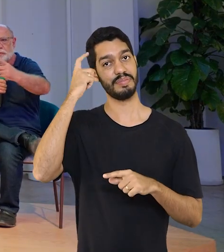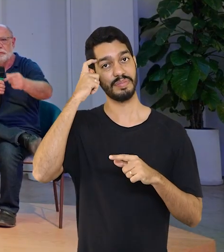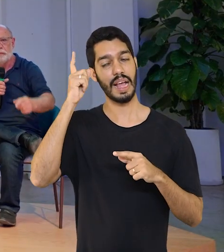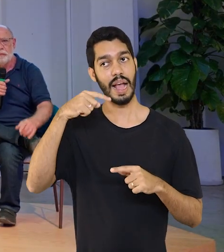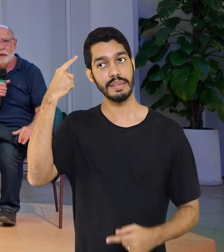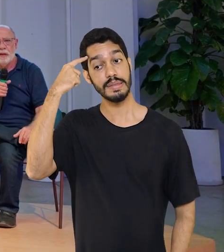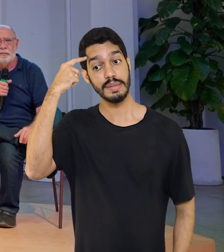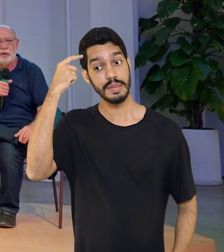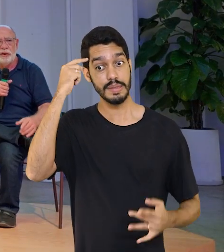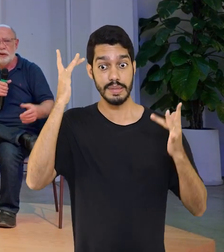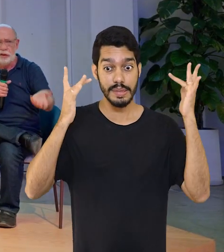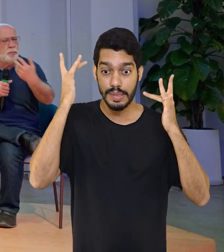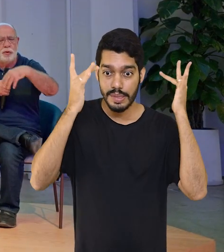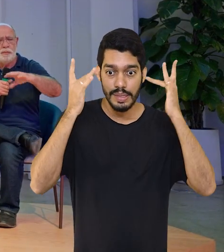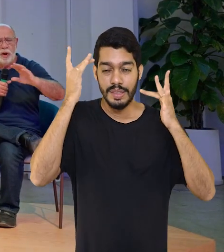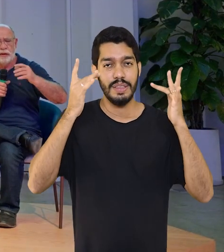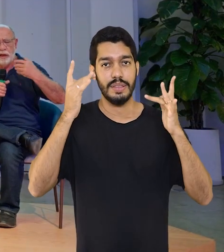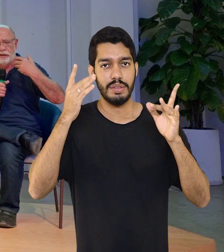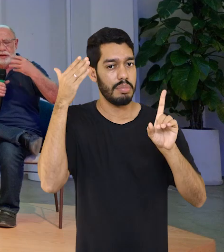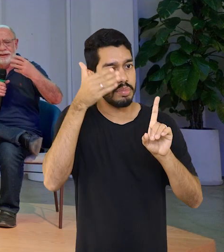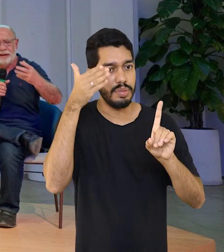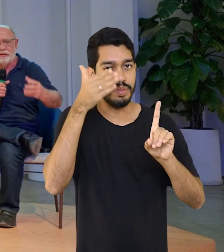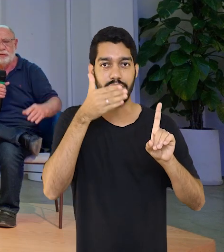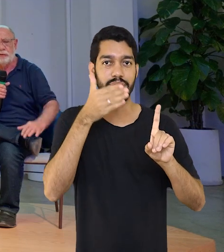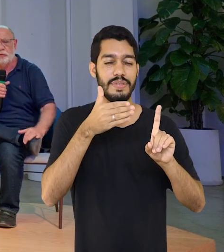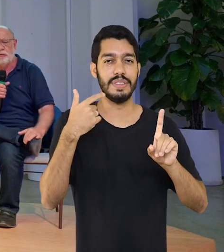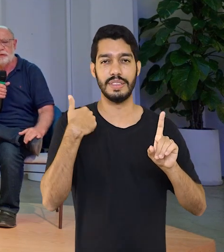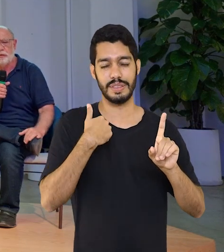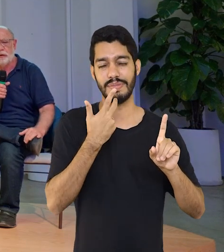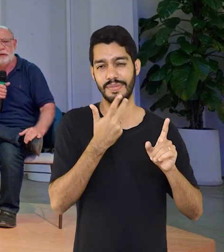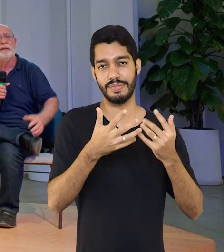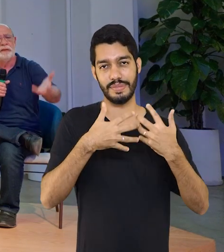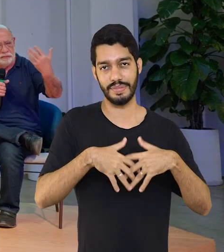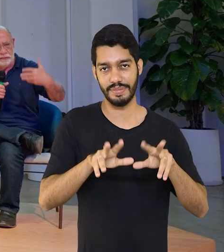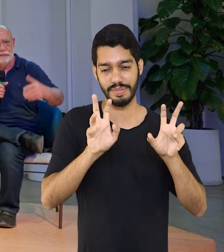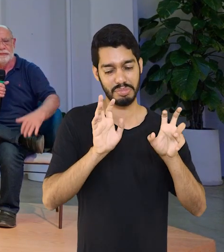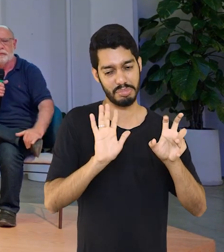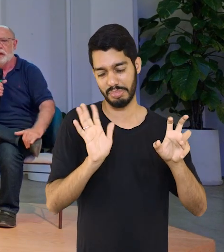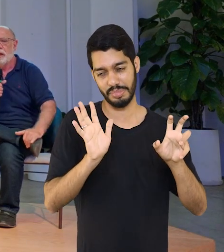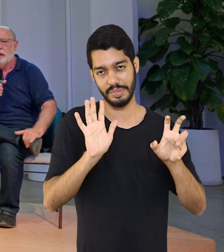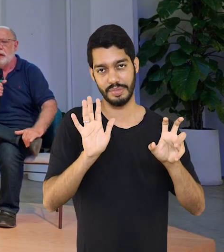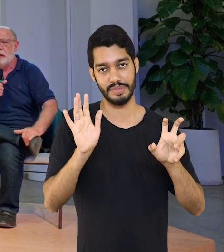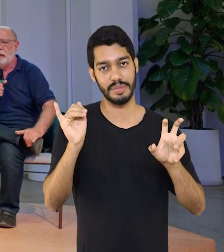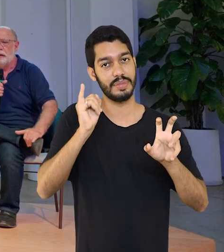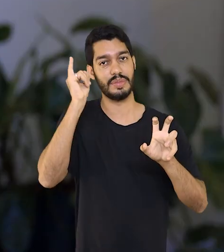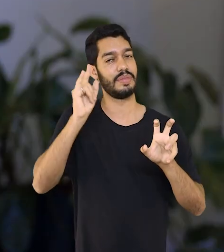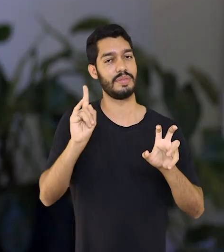neuróticos, e pouco importa a racionalização que eu estou fazendo aqui.